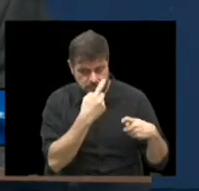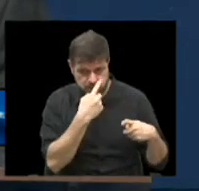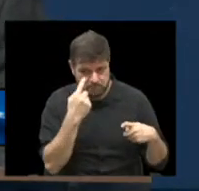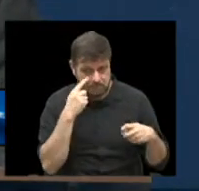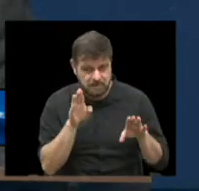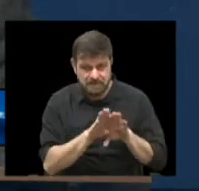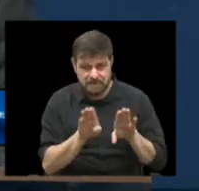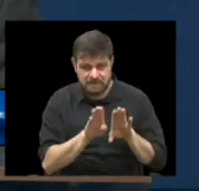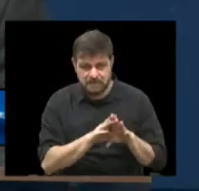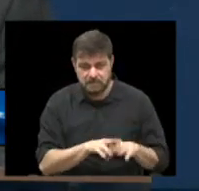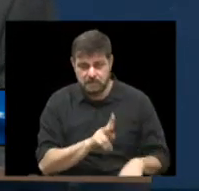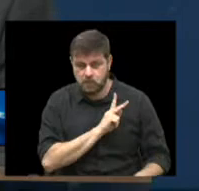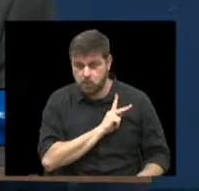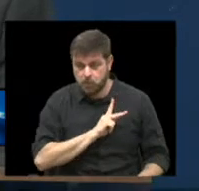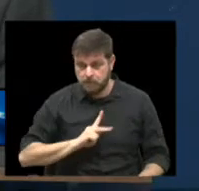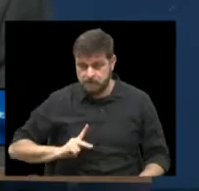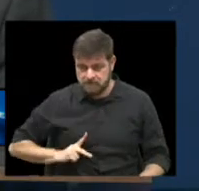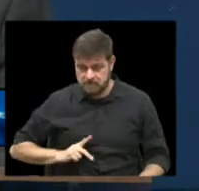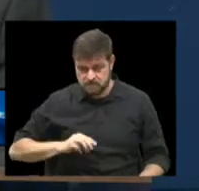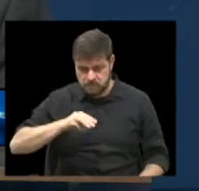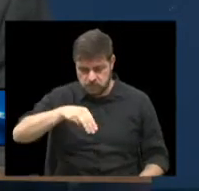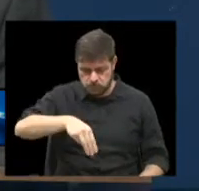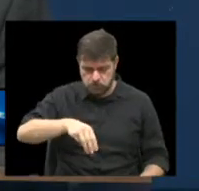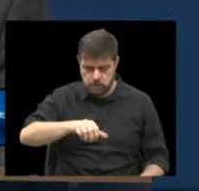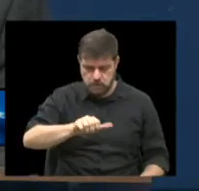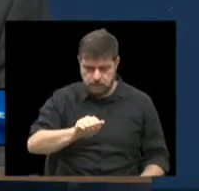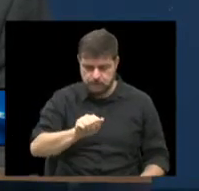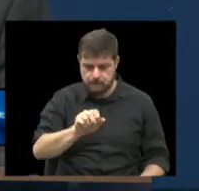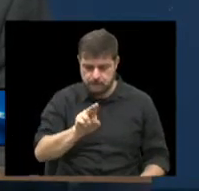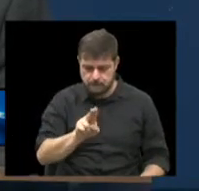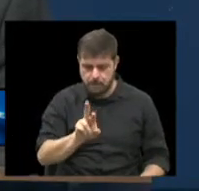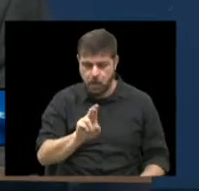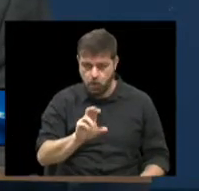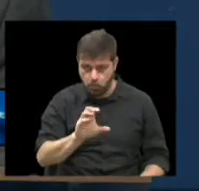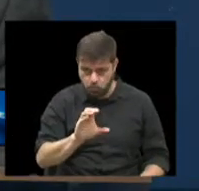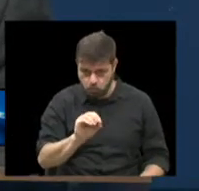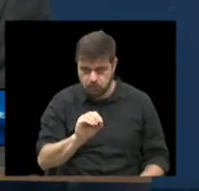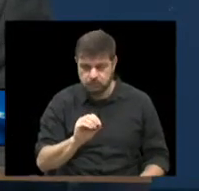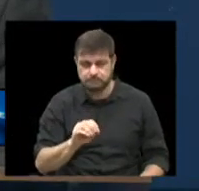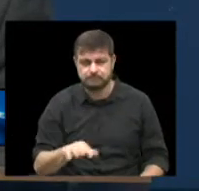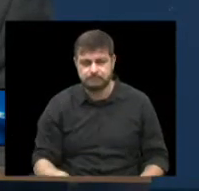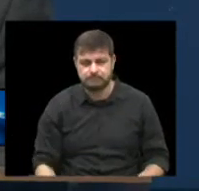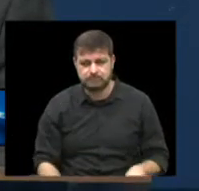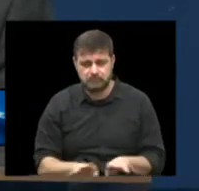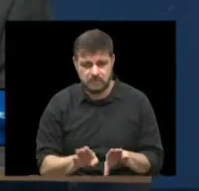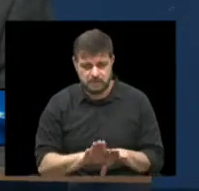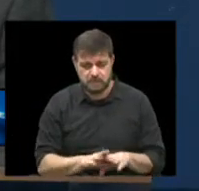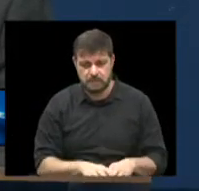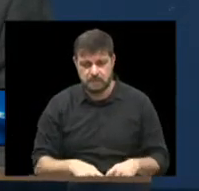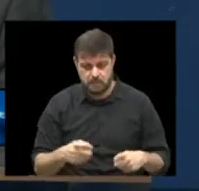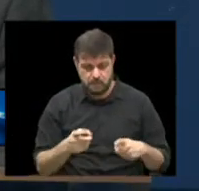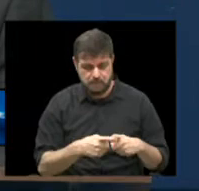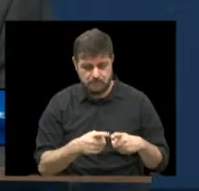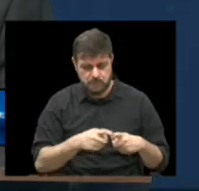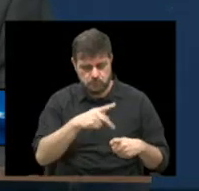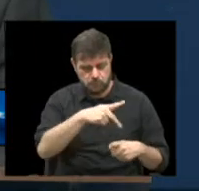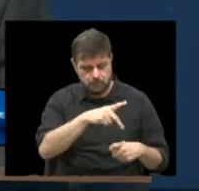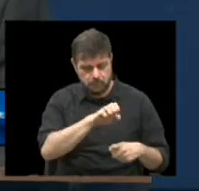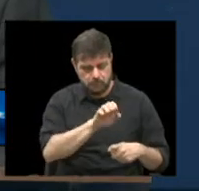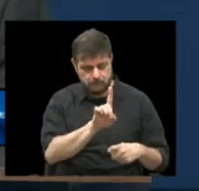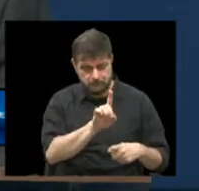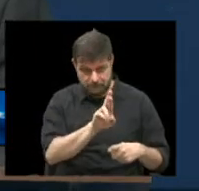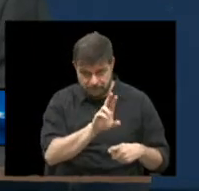presidente do CREMESP, Mauro Gomes Aranha de Lima. Foi convidado também o doutor Pedro Silveira Gonçalves,